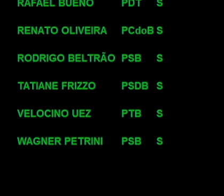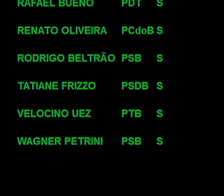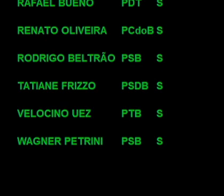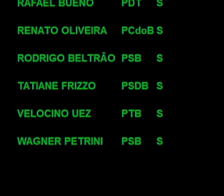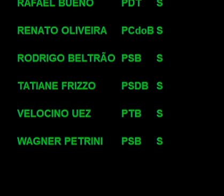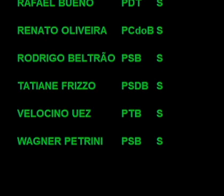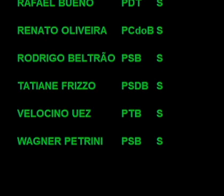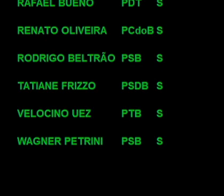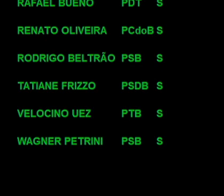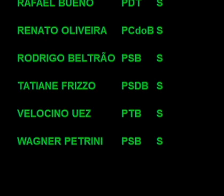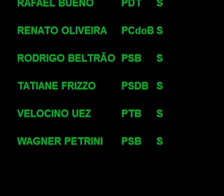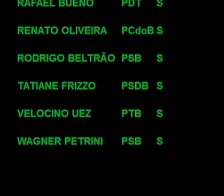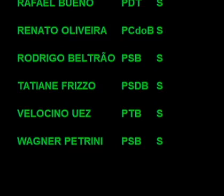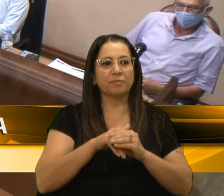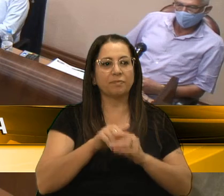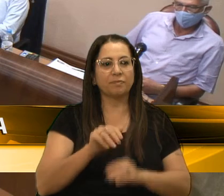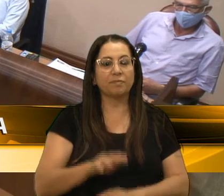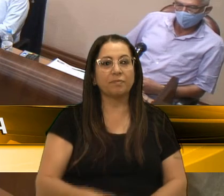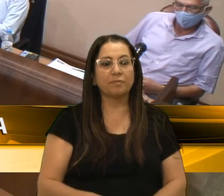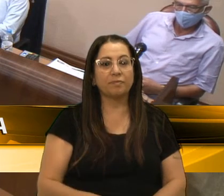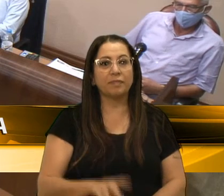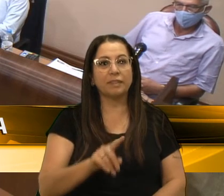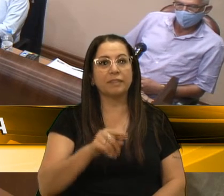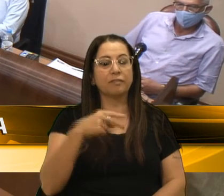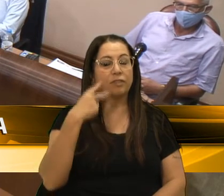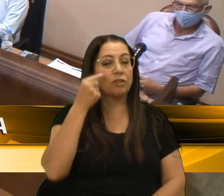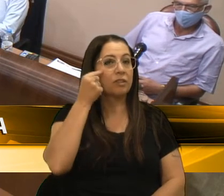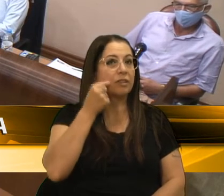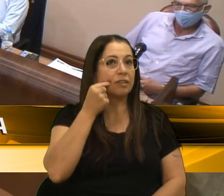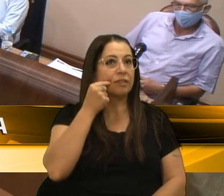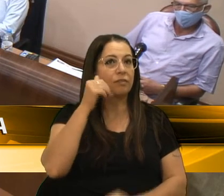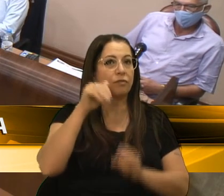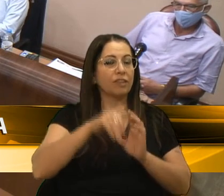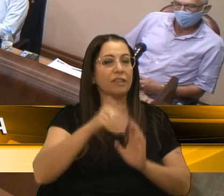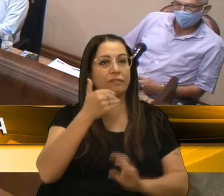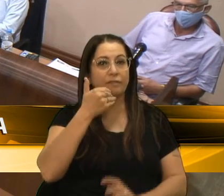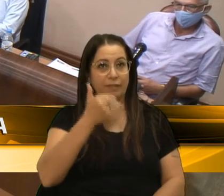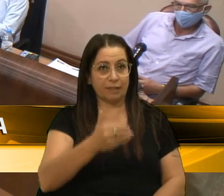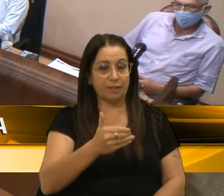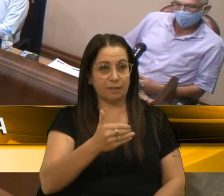Encerrado o registro dos votos. Vereador Arlindo Bandeira vota favorável.